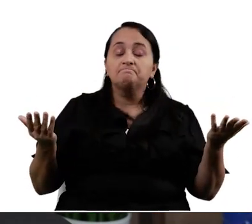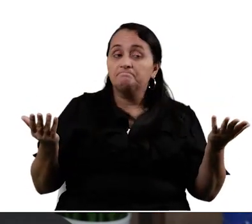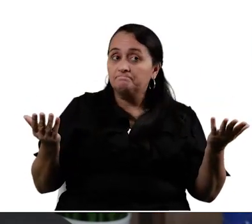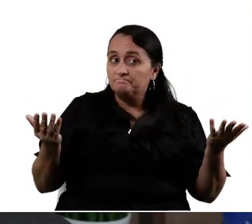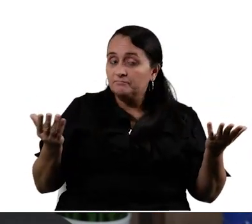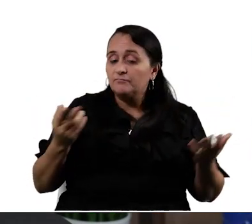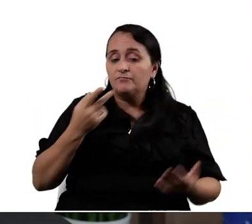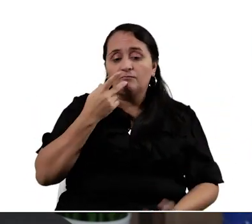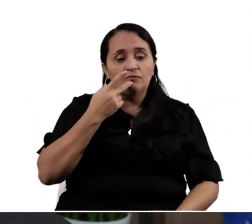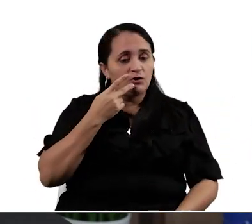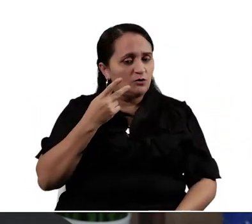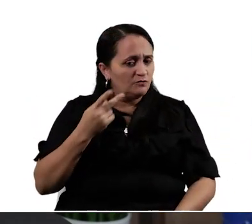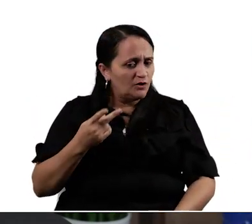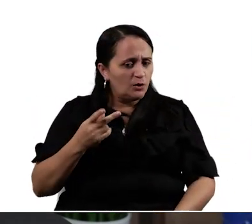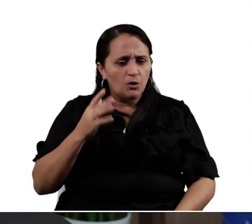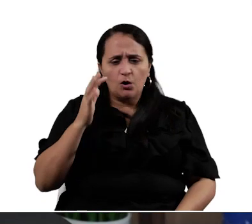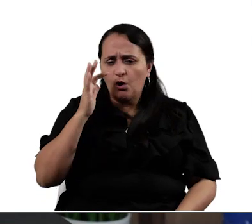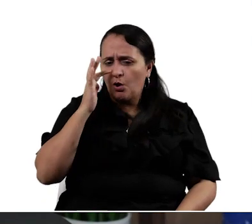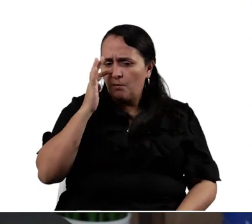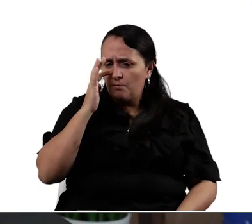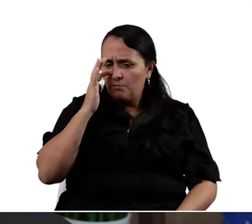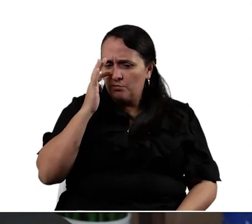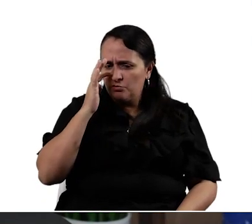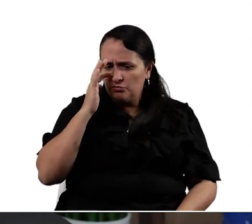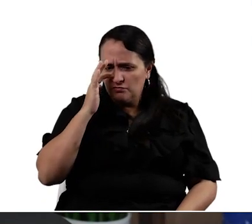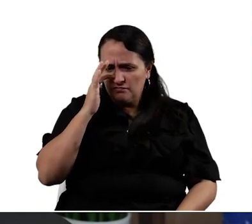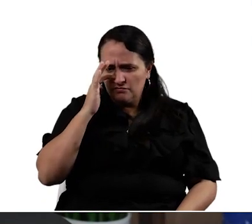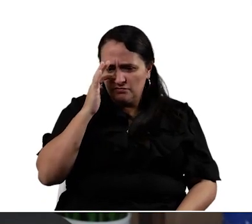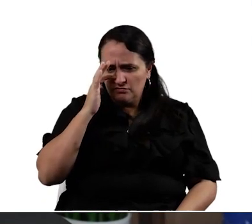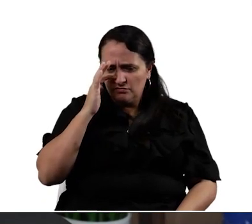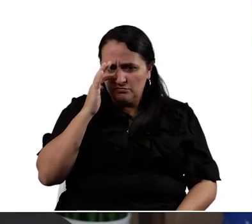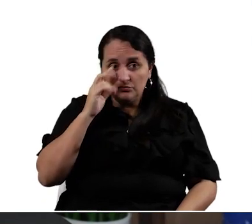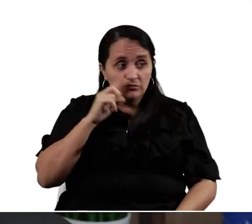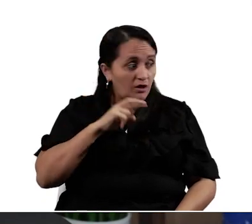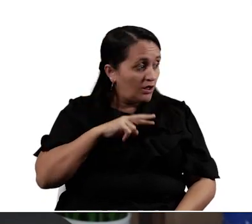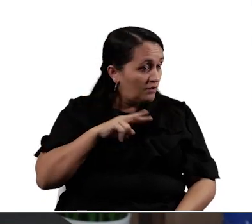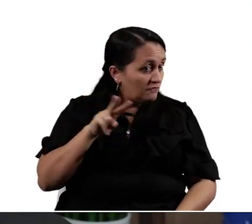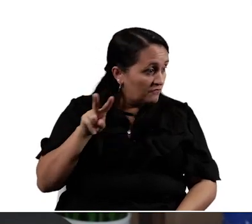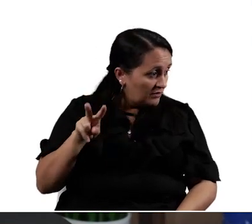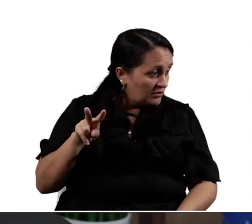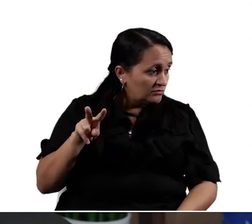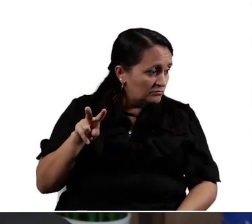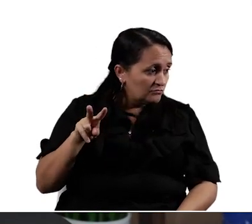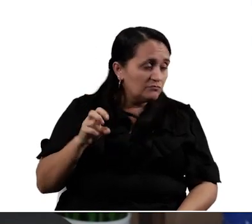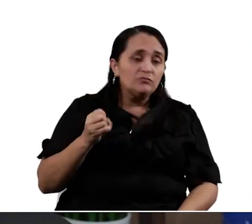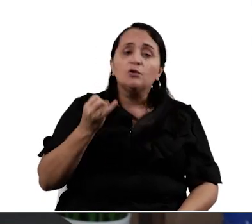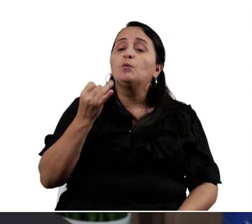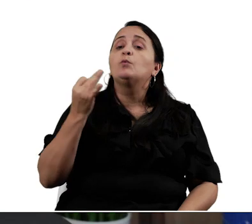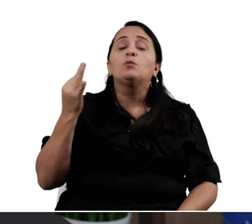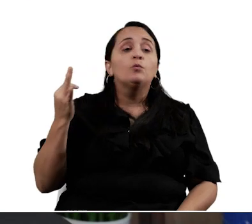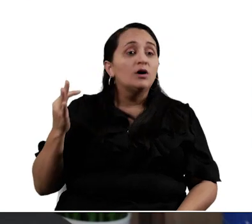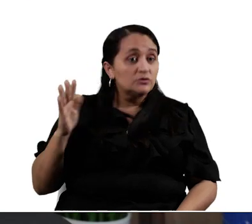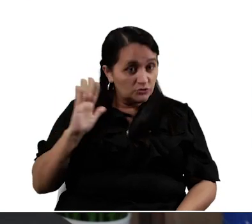assim, olha, não disse nada no momento, só ficou observando. Aí ela falou para eles assim, estão vendo? Quantos de vocês já foram